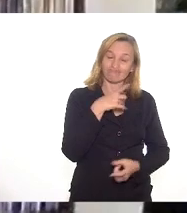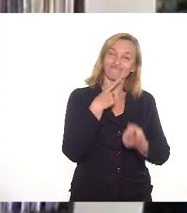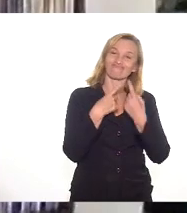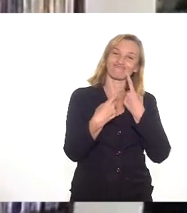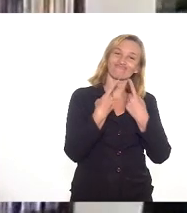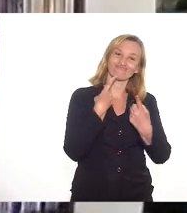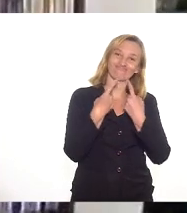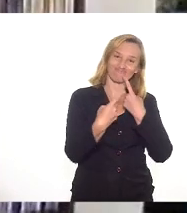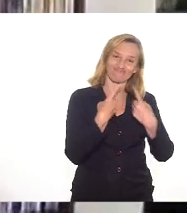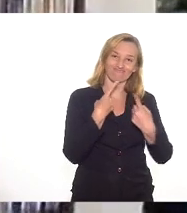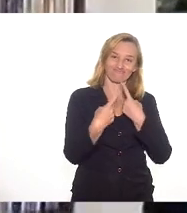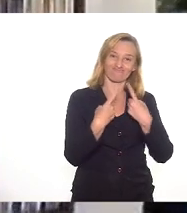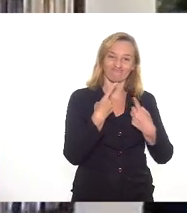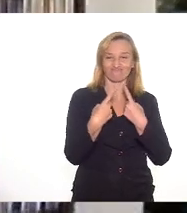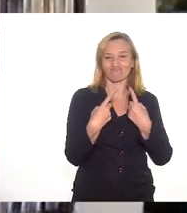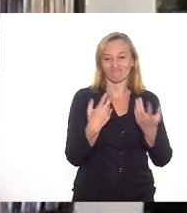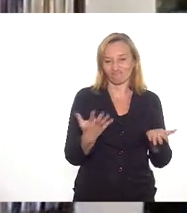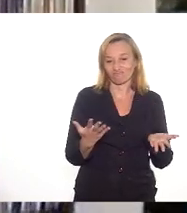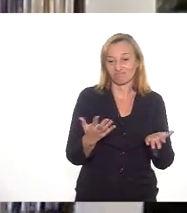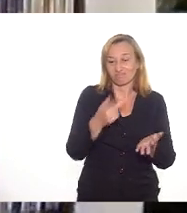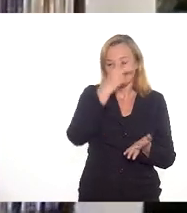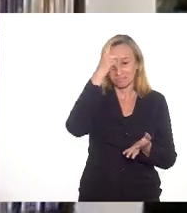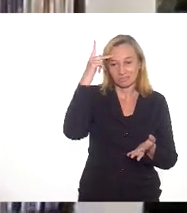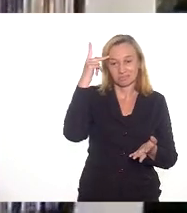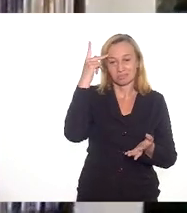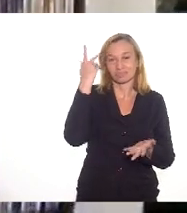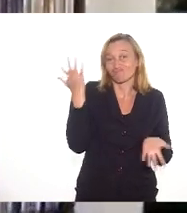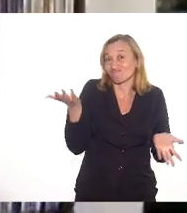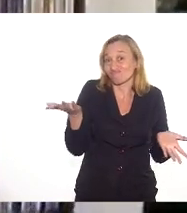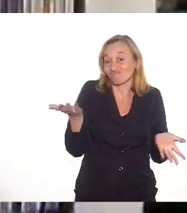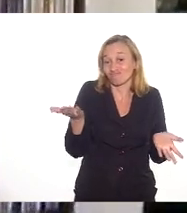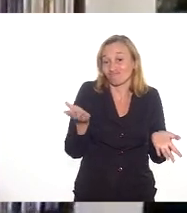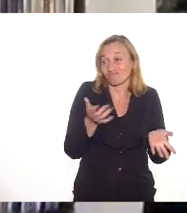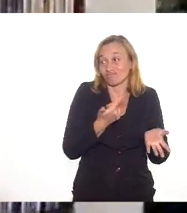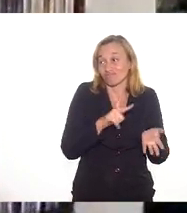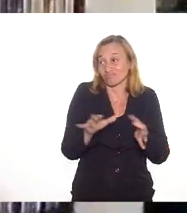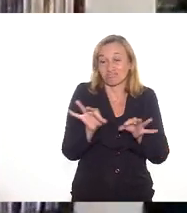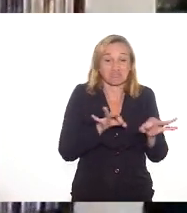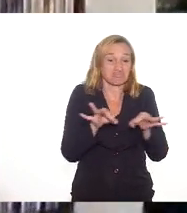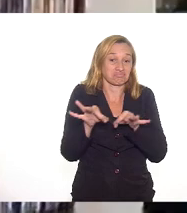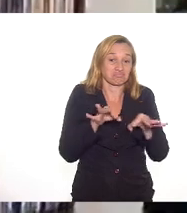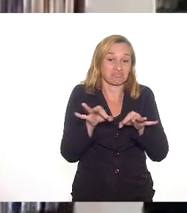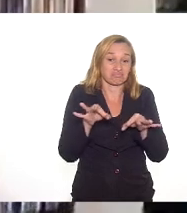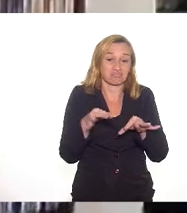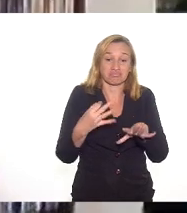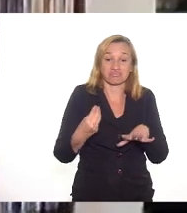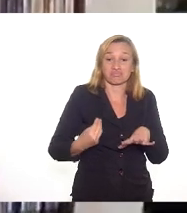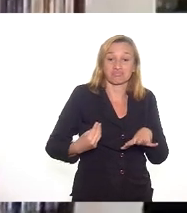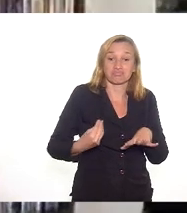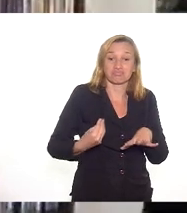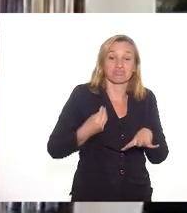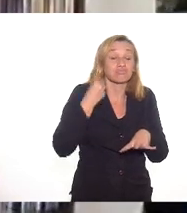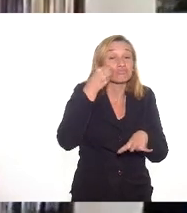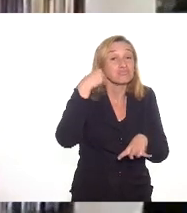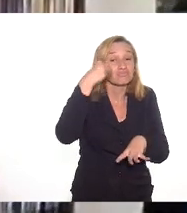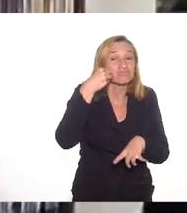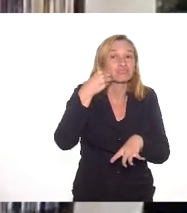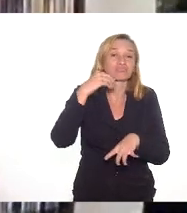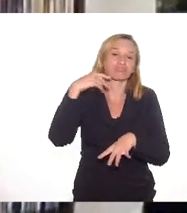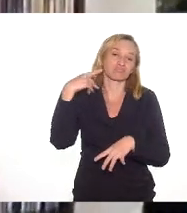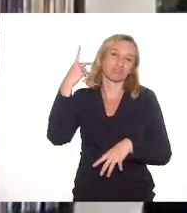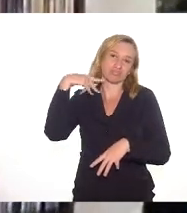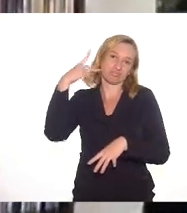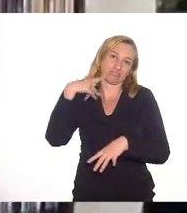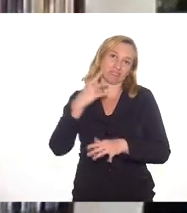discussões estarem participando pessoas sem o devido preparo para a vivência parlamentar.